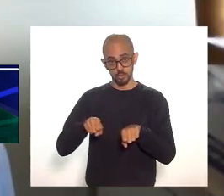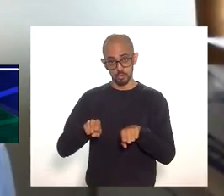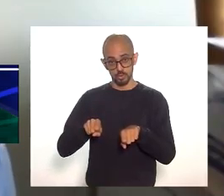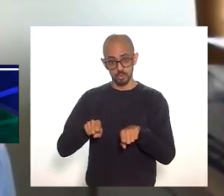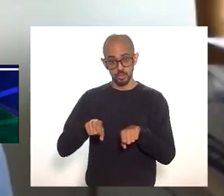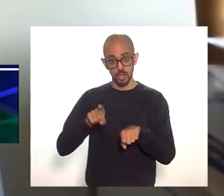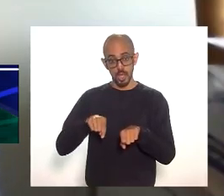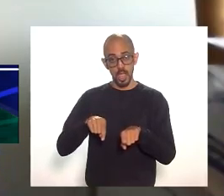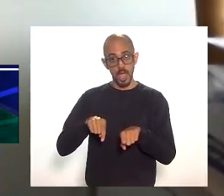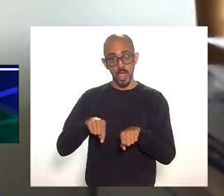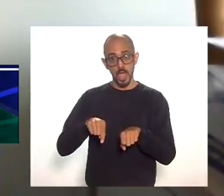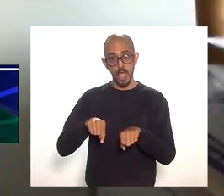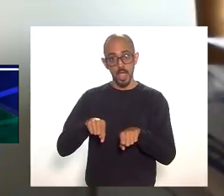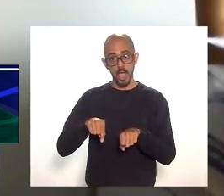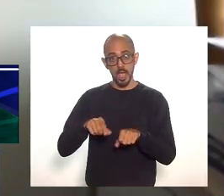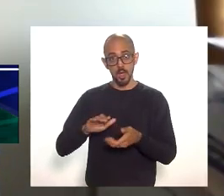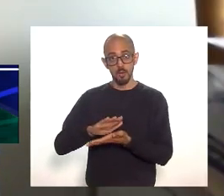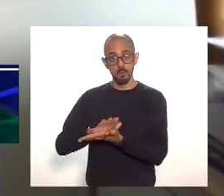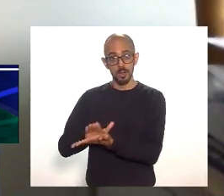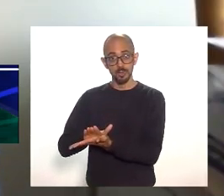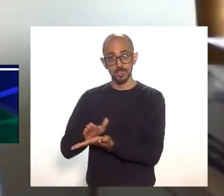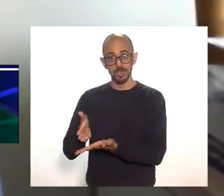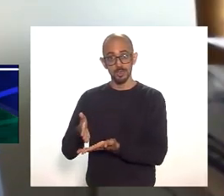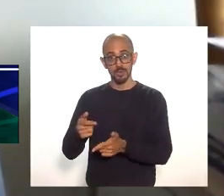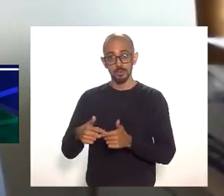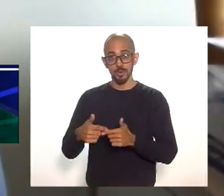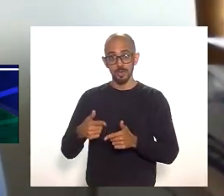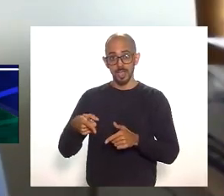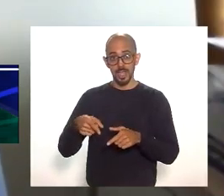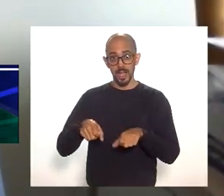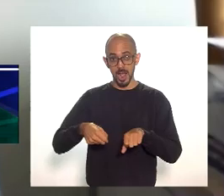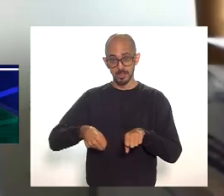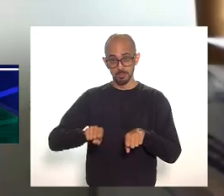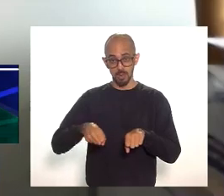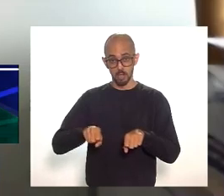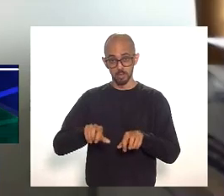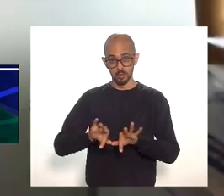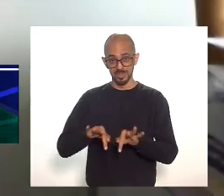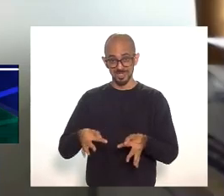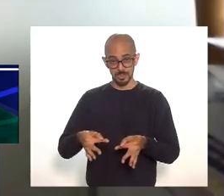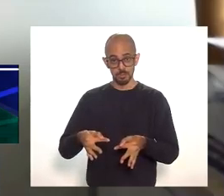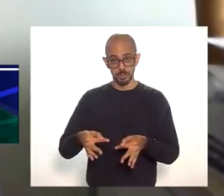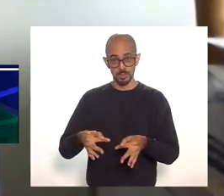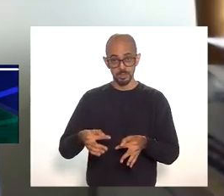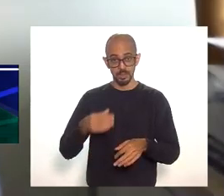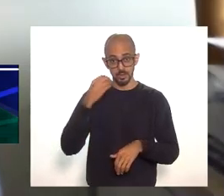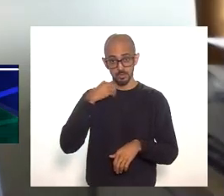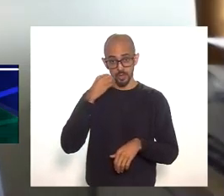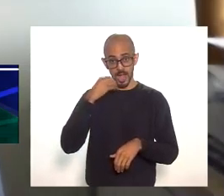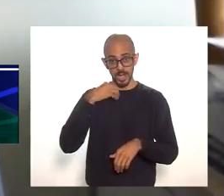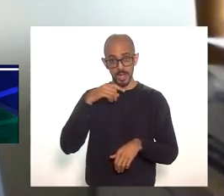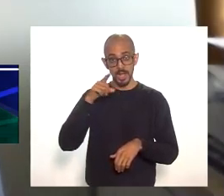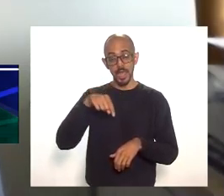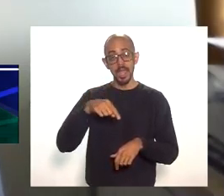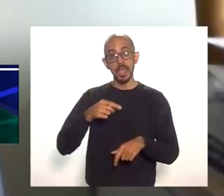discriminatório, porque as motos de pequena cilindrada são as mortes dos